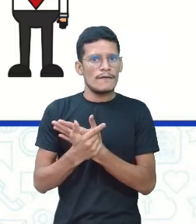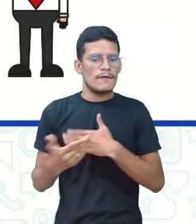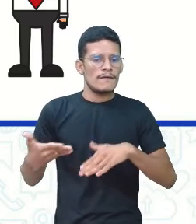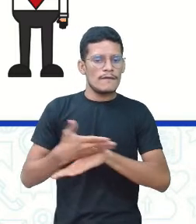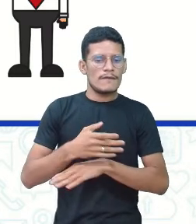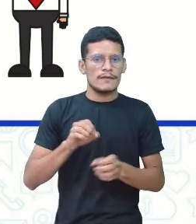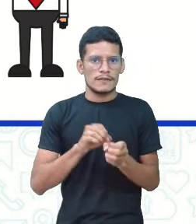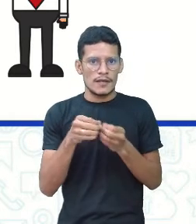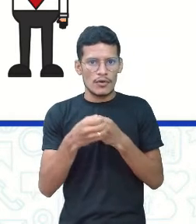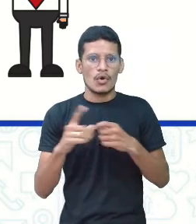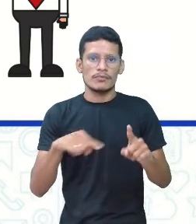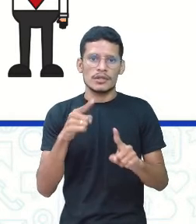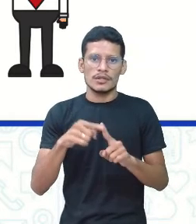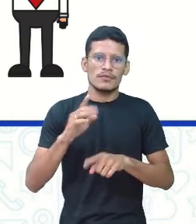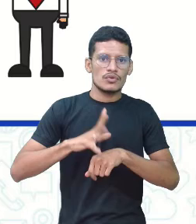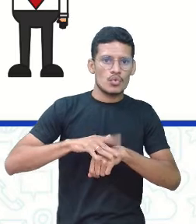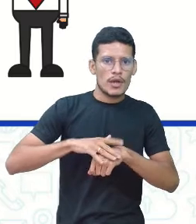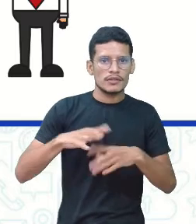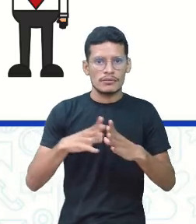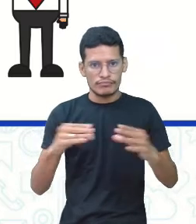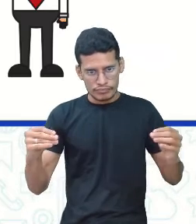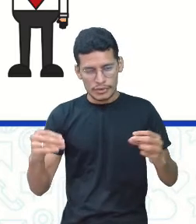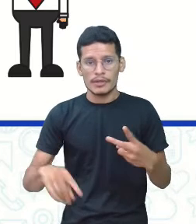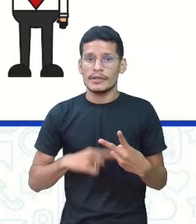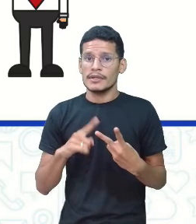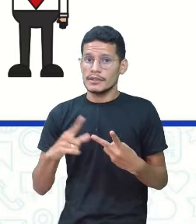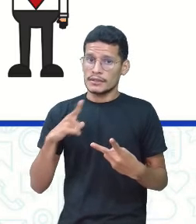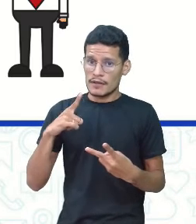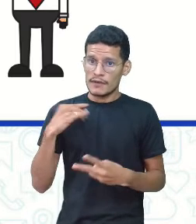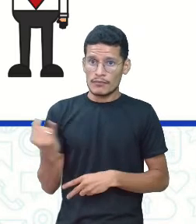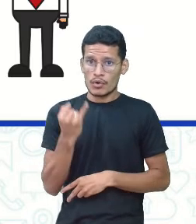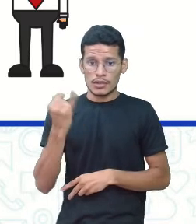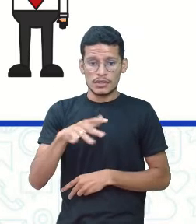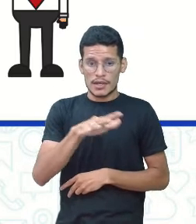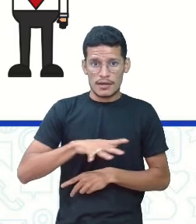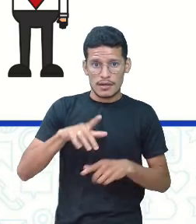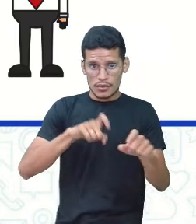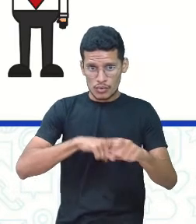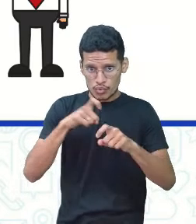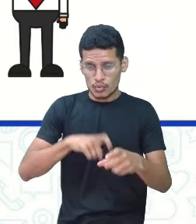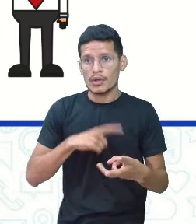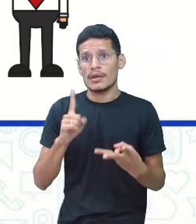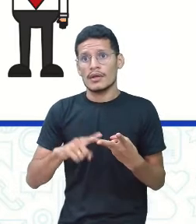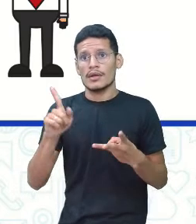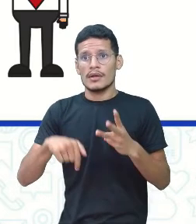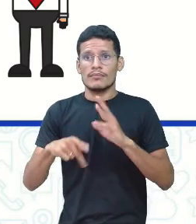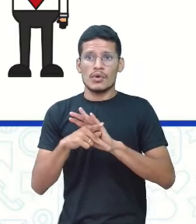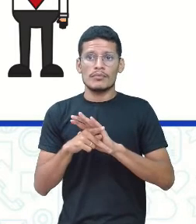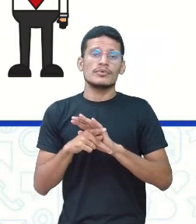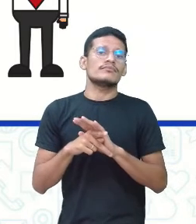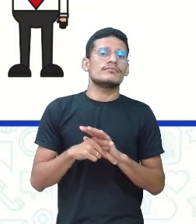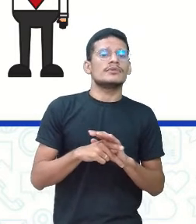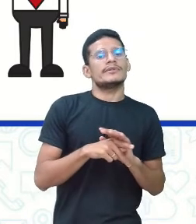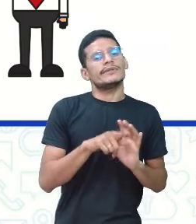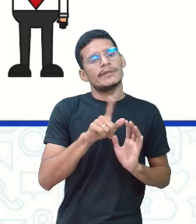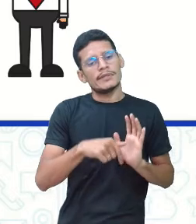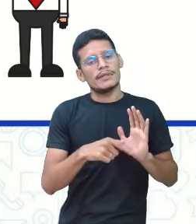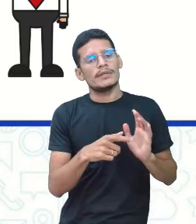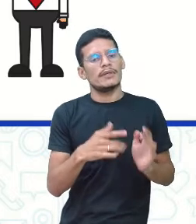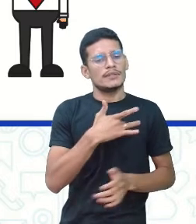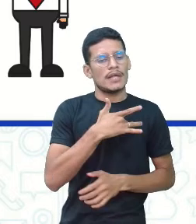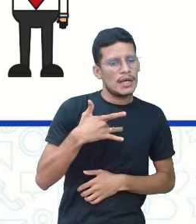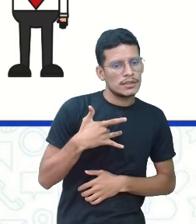de tratar doenças, teve grande importância para a agricultura, é a troca de genes sadios por